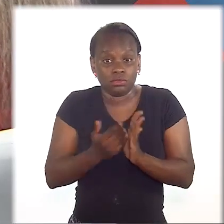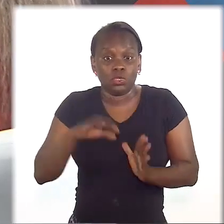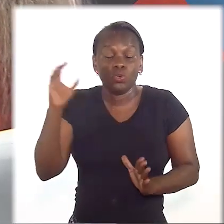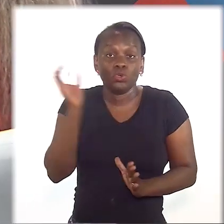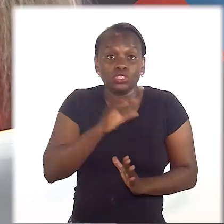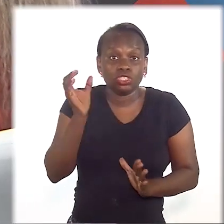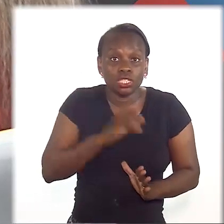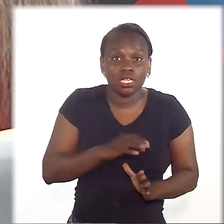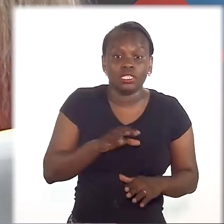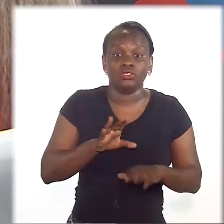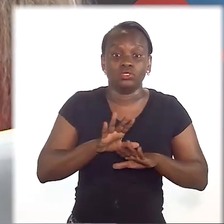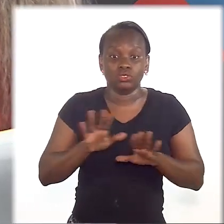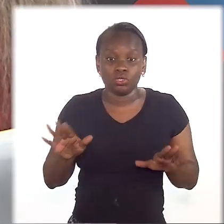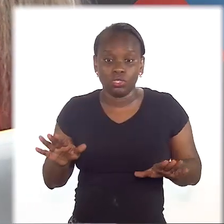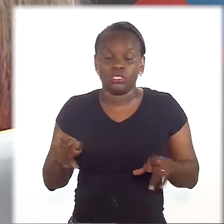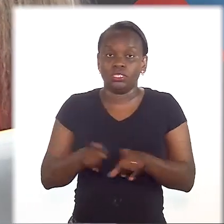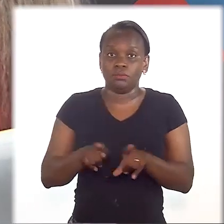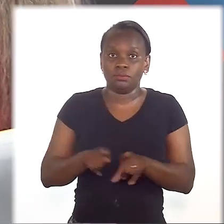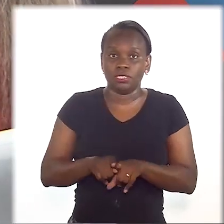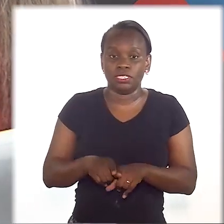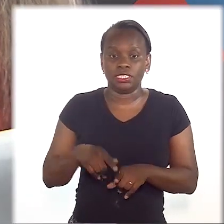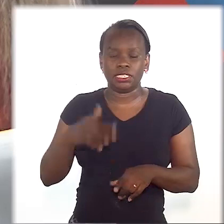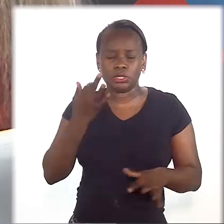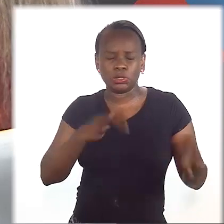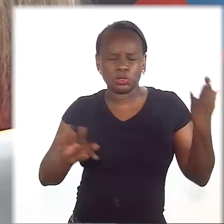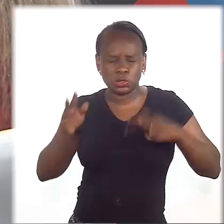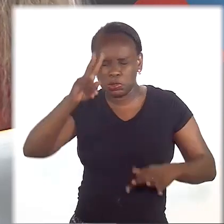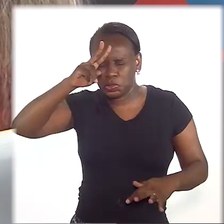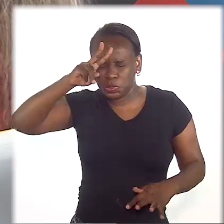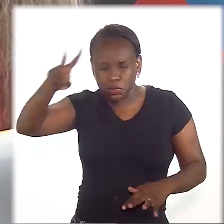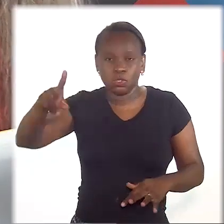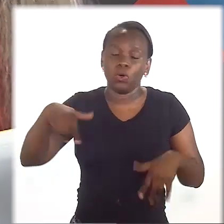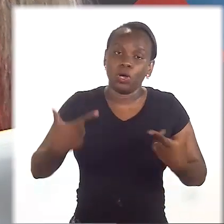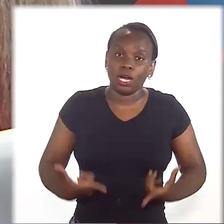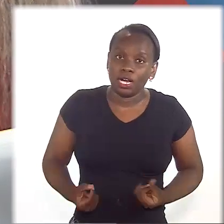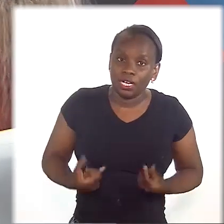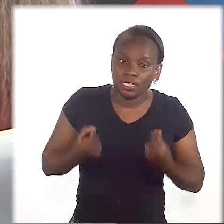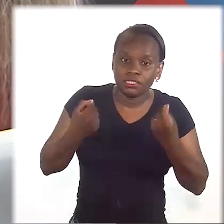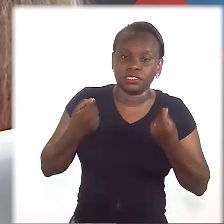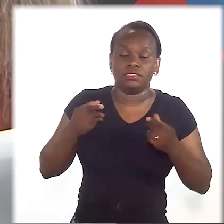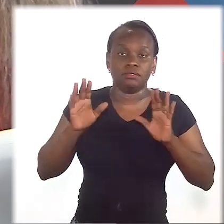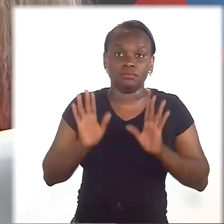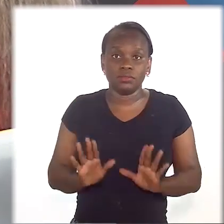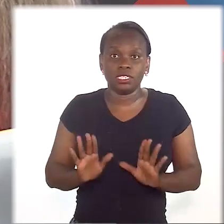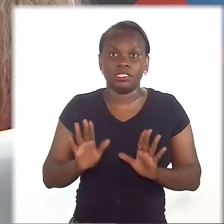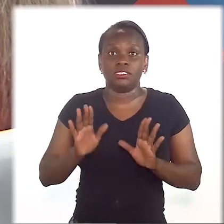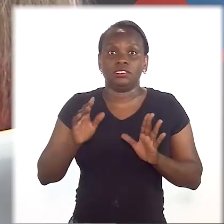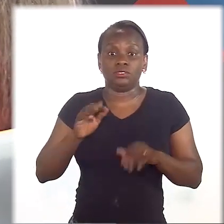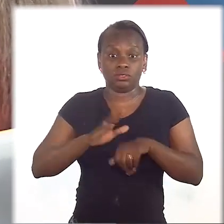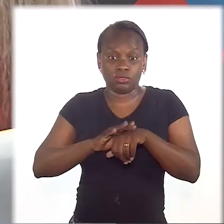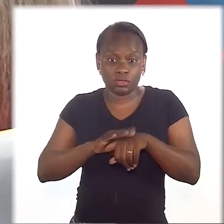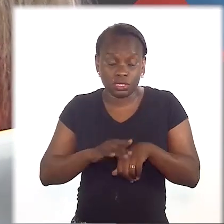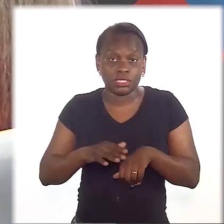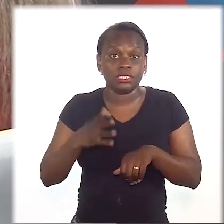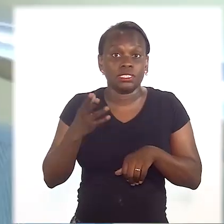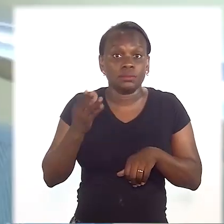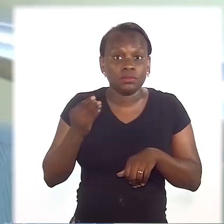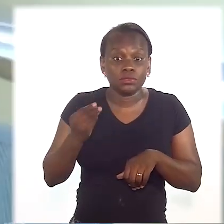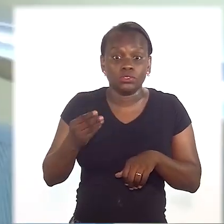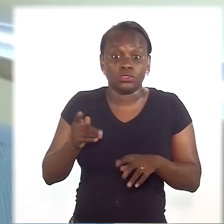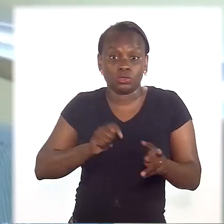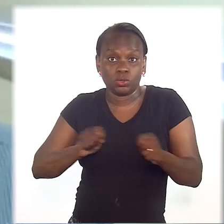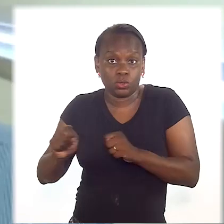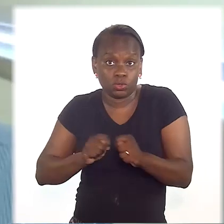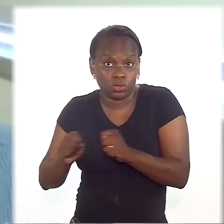em emergências, em quadros de dores, em oncologia, mas é uma medicação